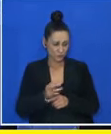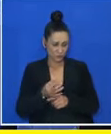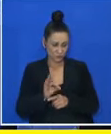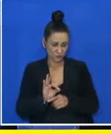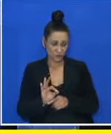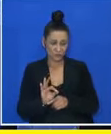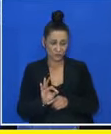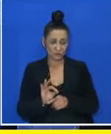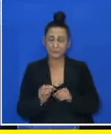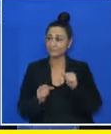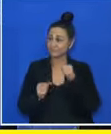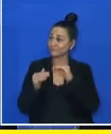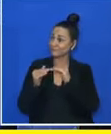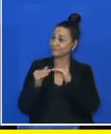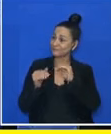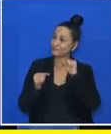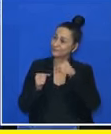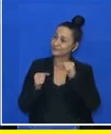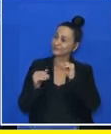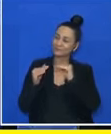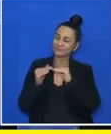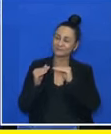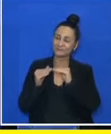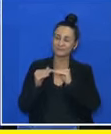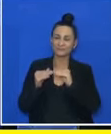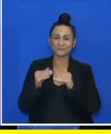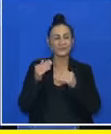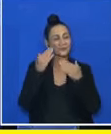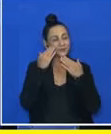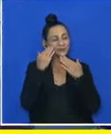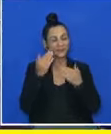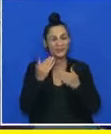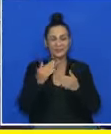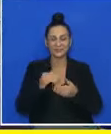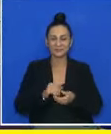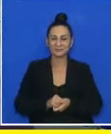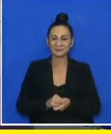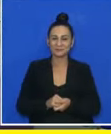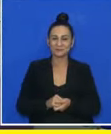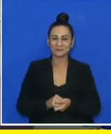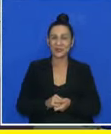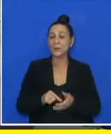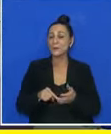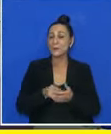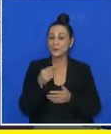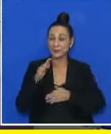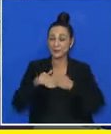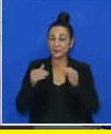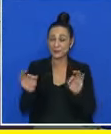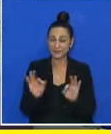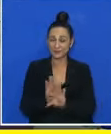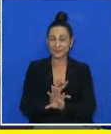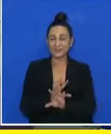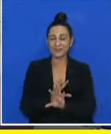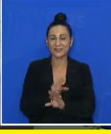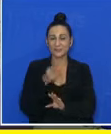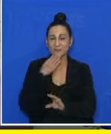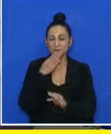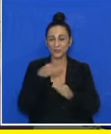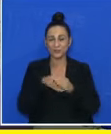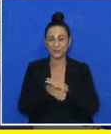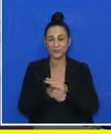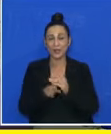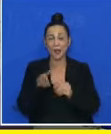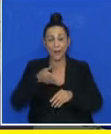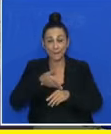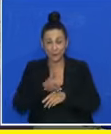Senhores auditores, confirmam? Sim, confirmo. Sim, confirmo. Obrigado. Primeira etapa da Time Mania realizada,